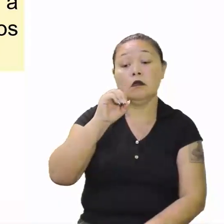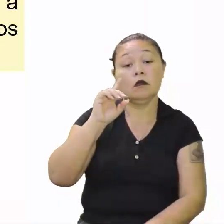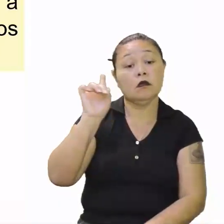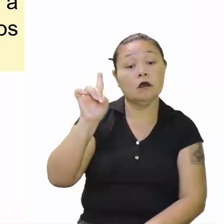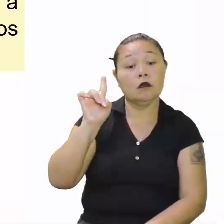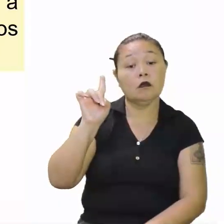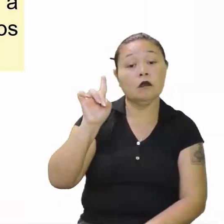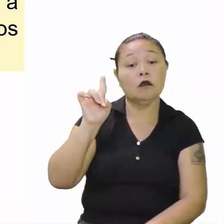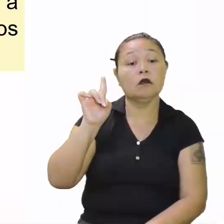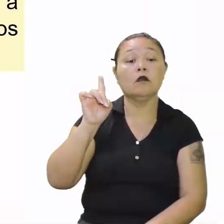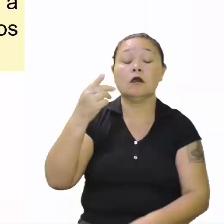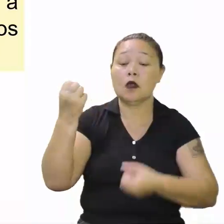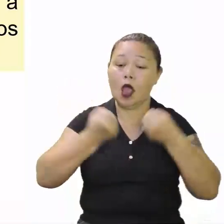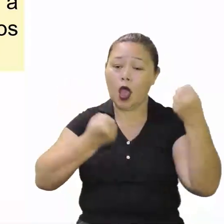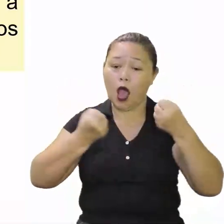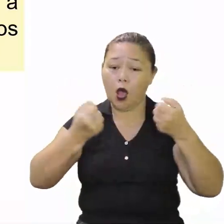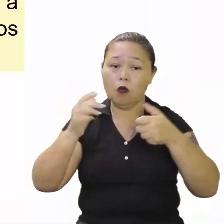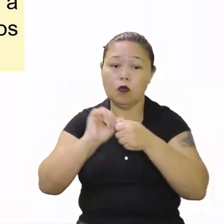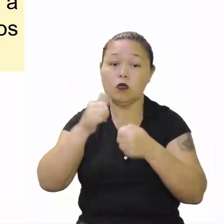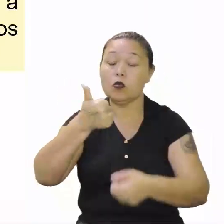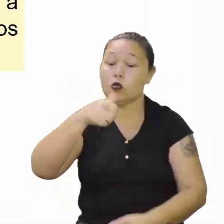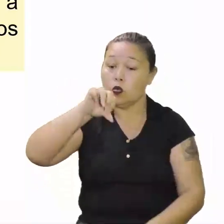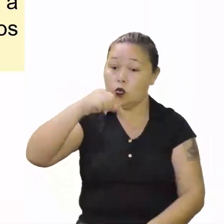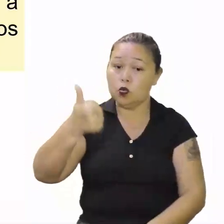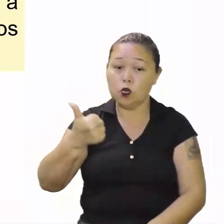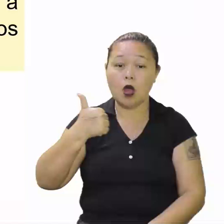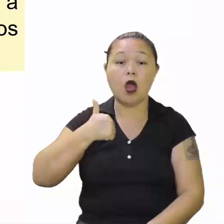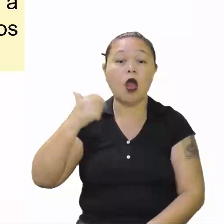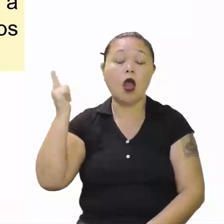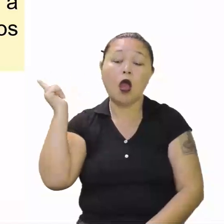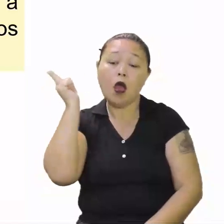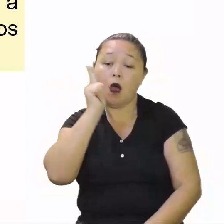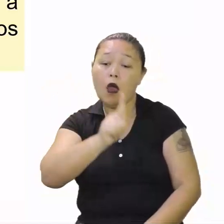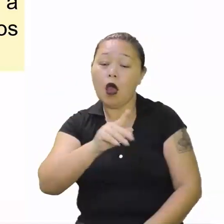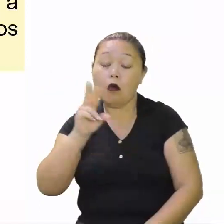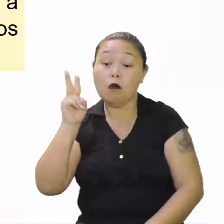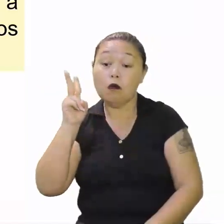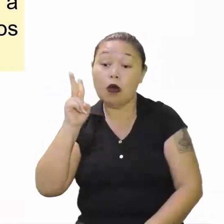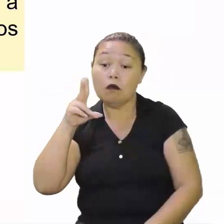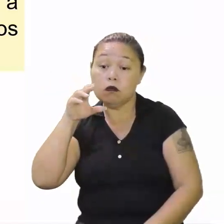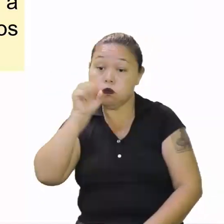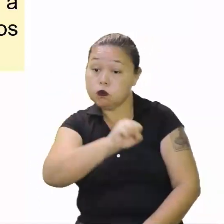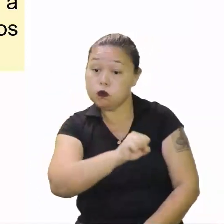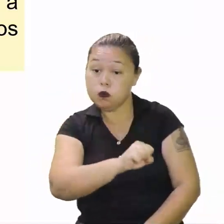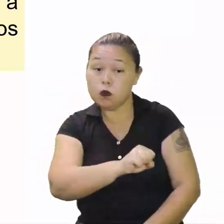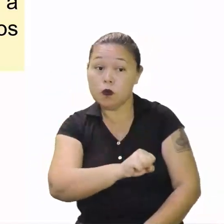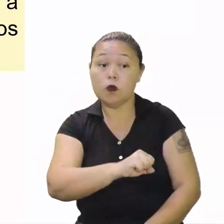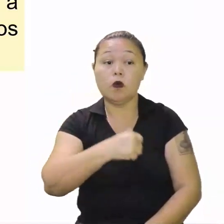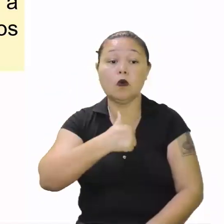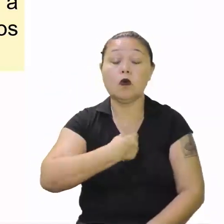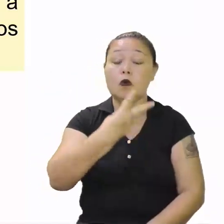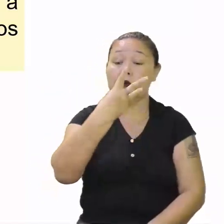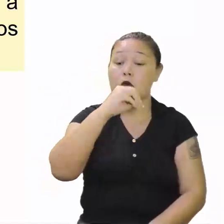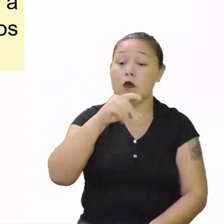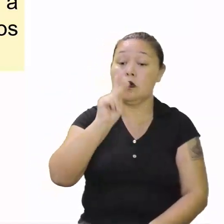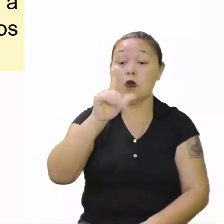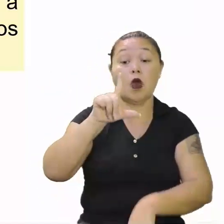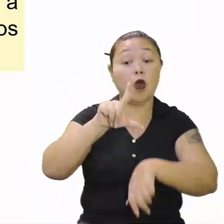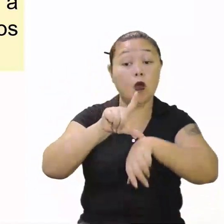só, o Porsche 901 pode alcançar uma velocidade de 300 km por